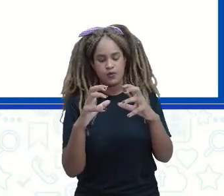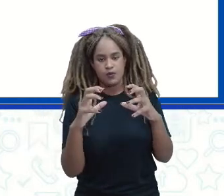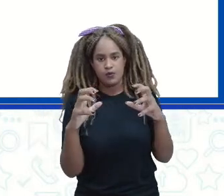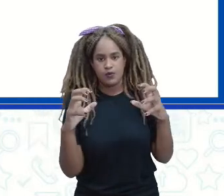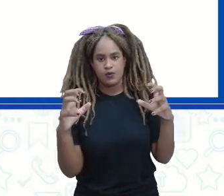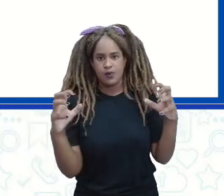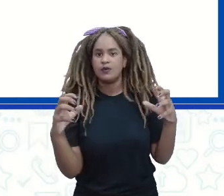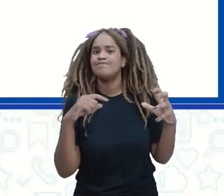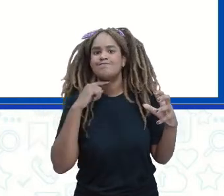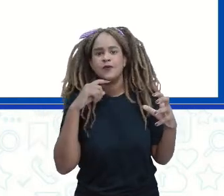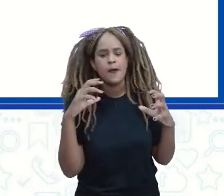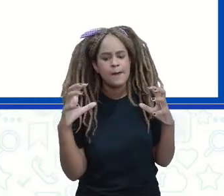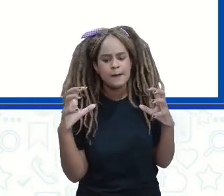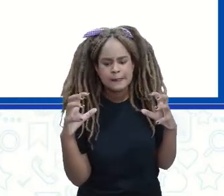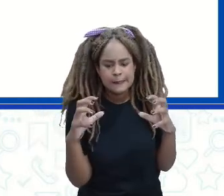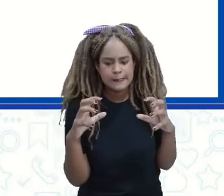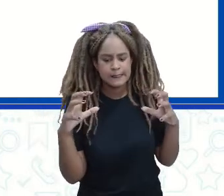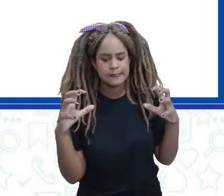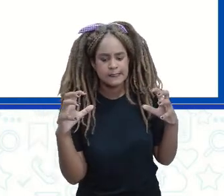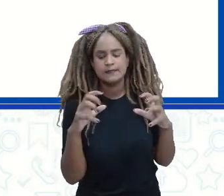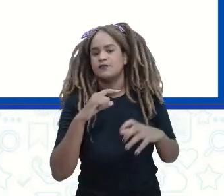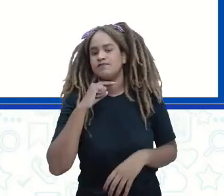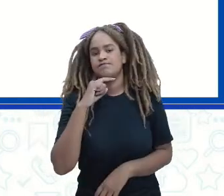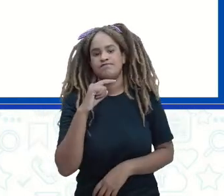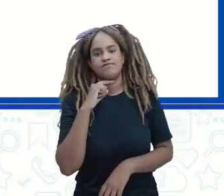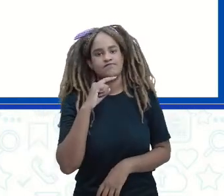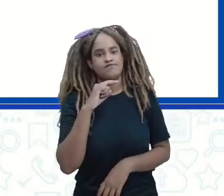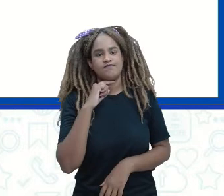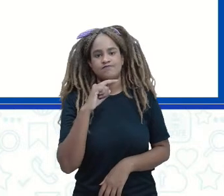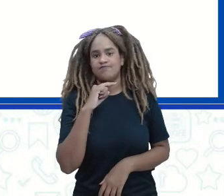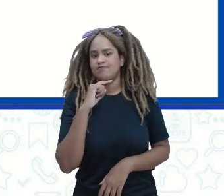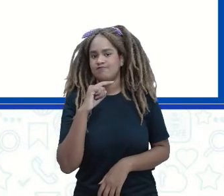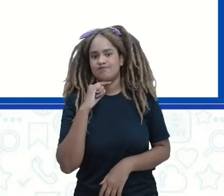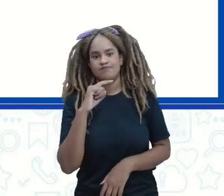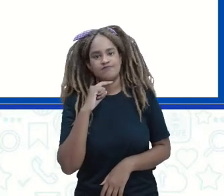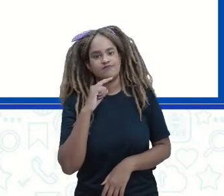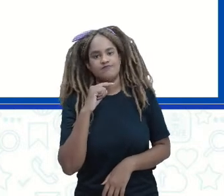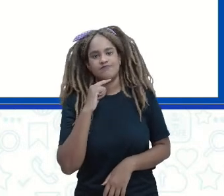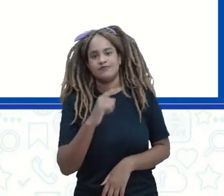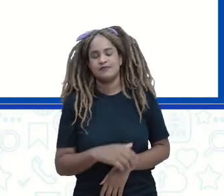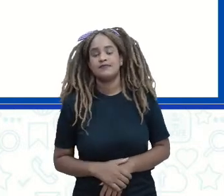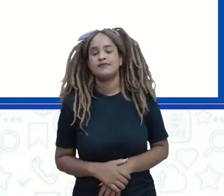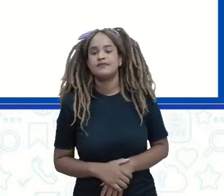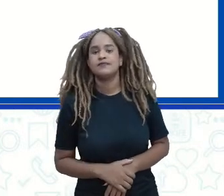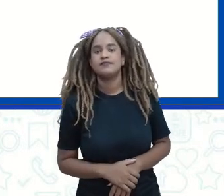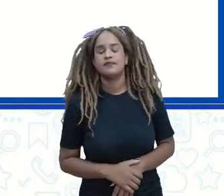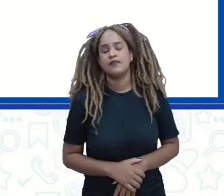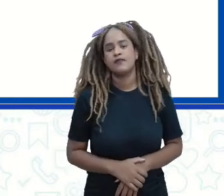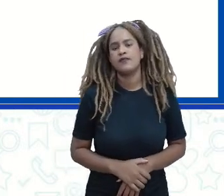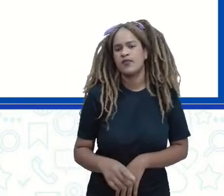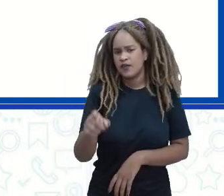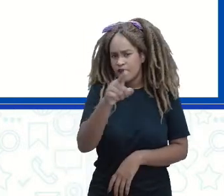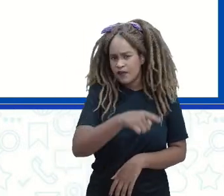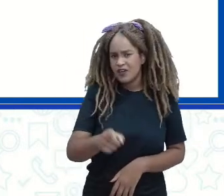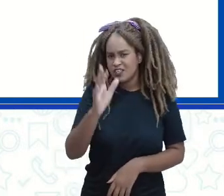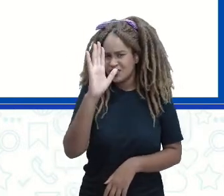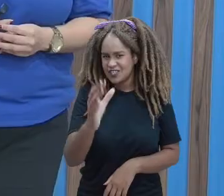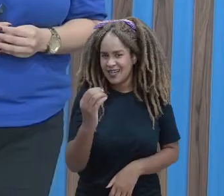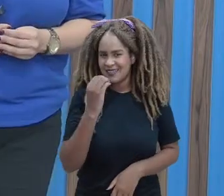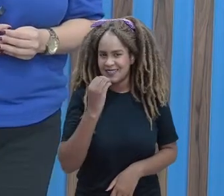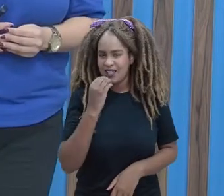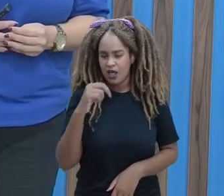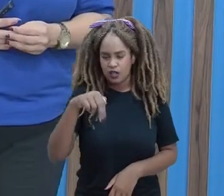não consegue aproximar esses dois ímãs de jeito nenhum. Algum de vocês já tentou